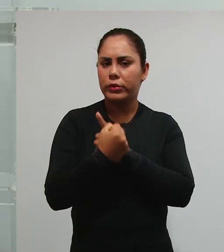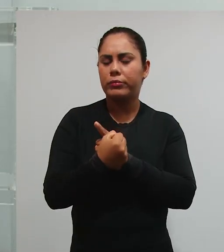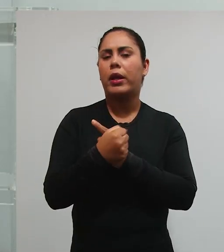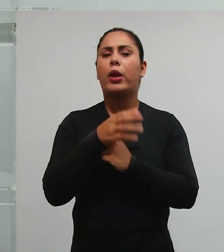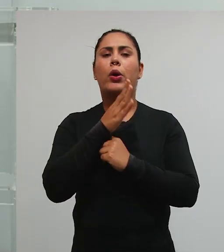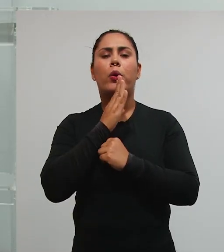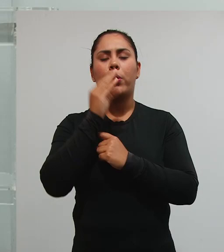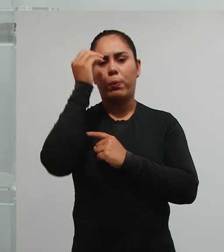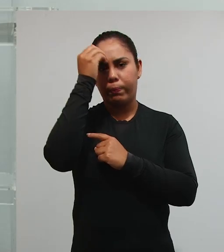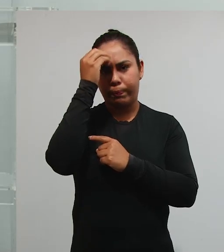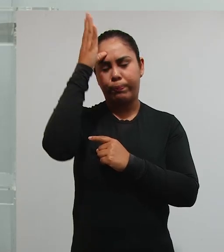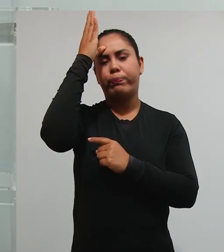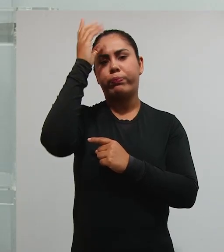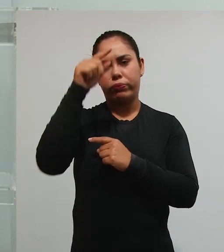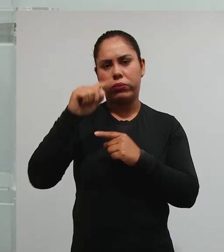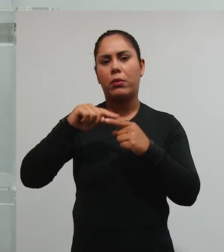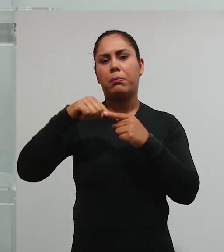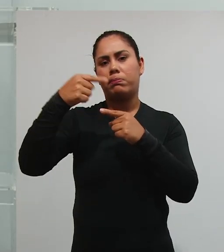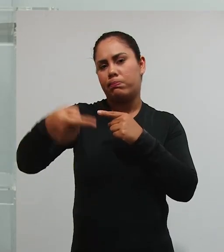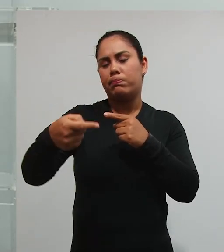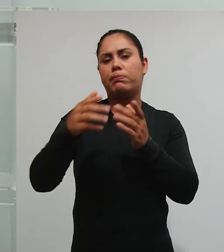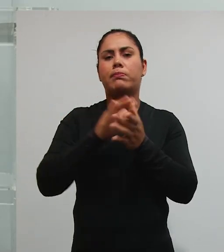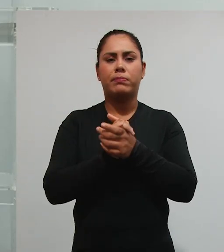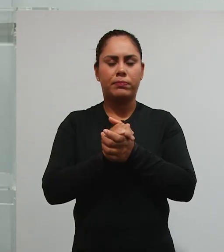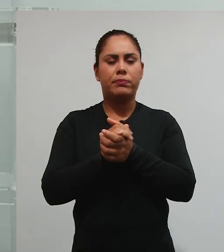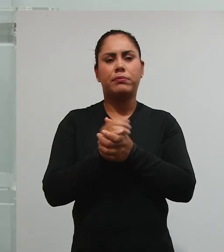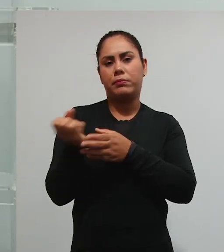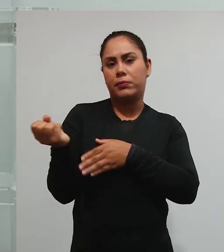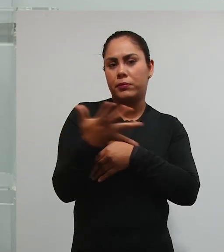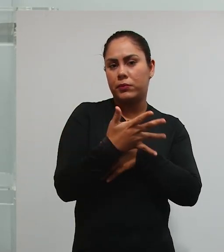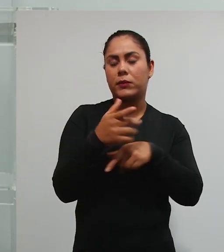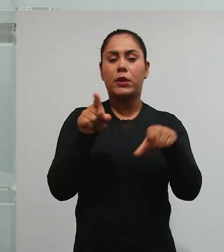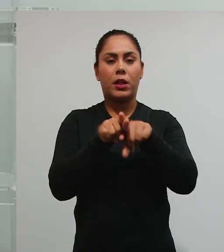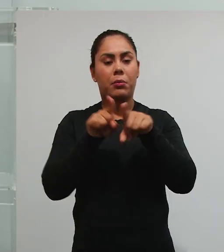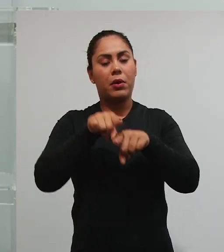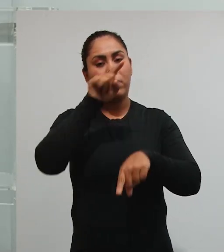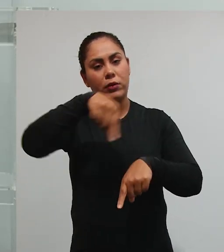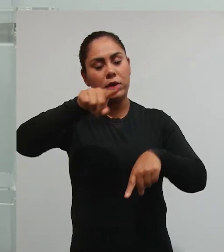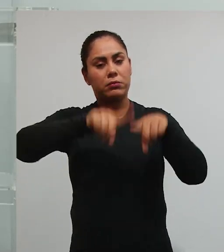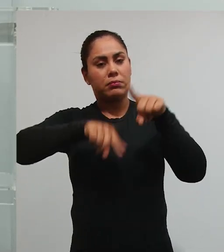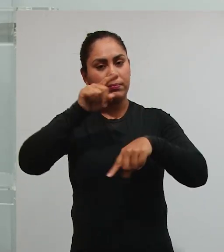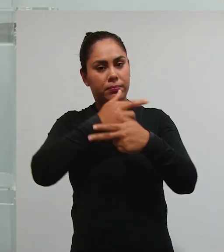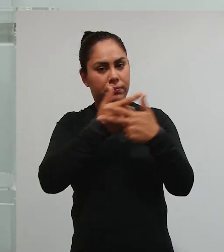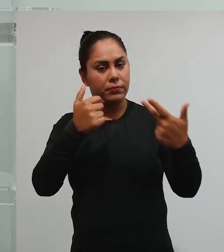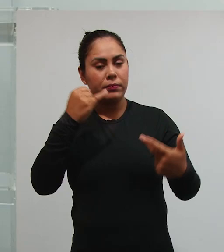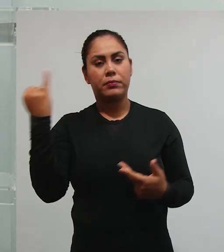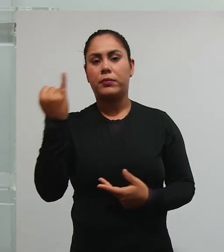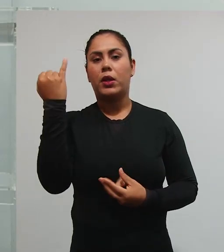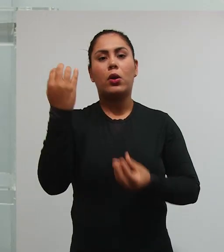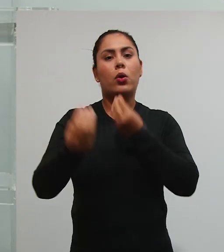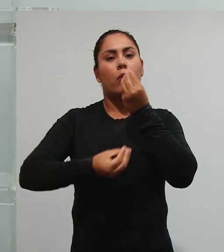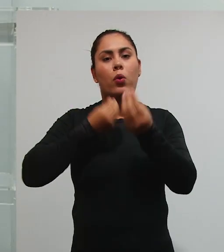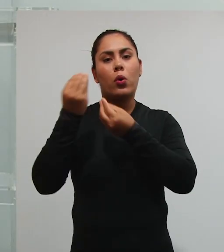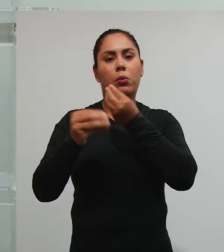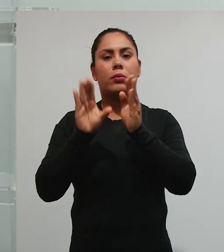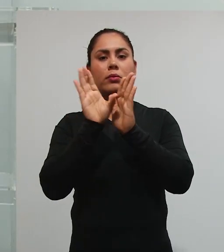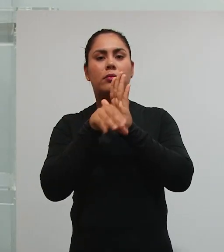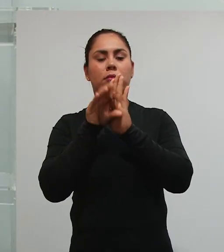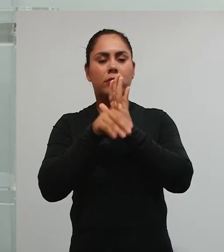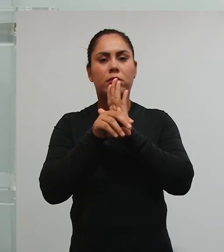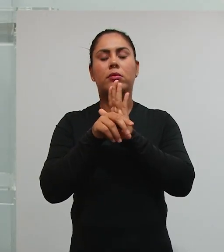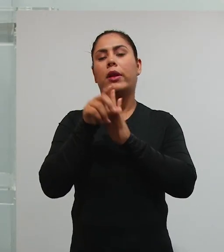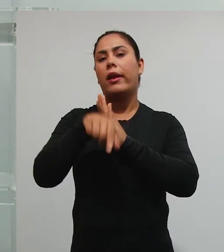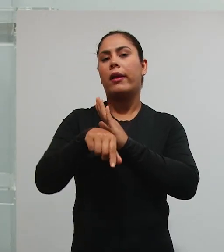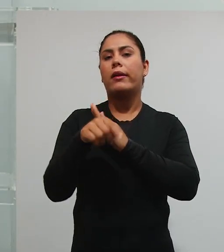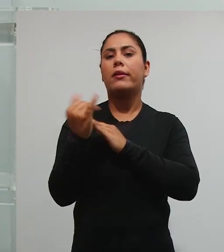sociedade do conhecimento, na sociedade pós-moderna, e outros elementos que vocês acreditem importantes. E como esses